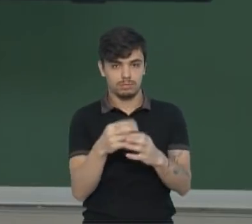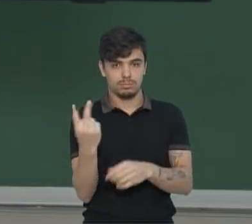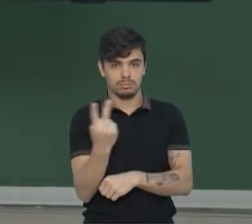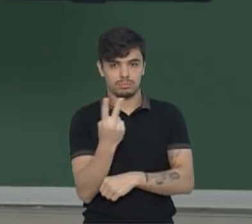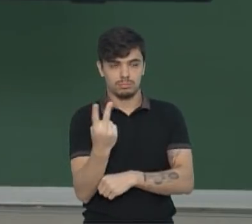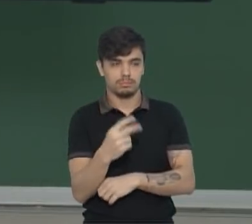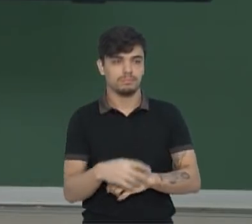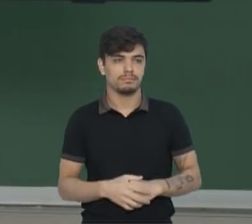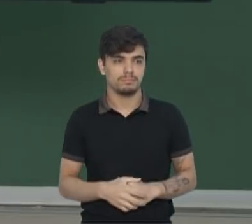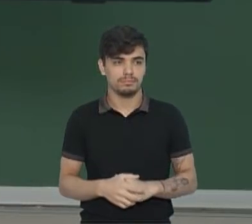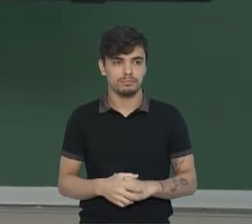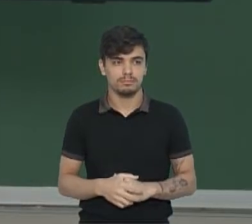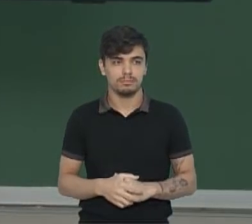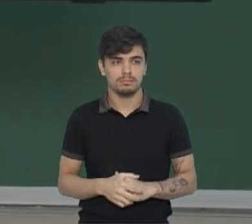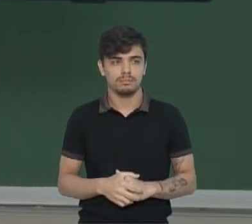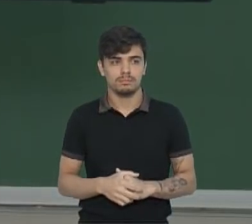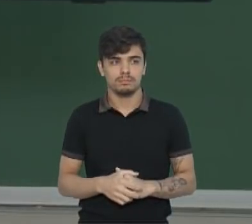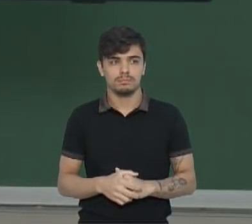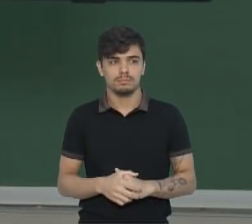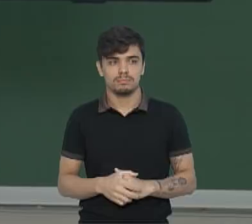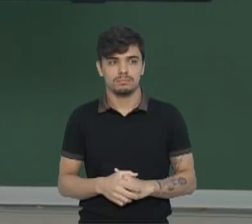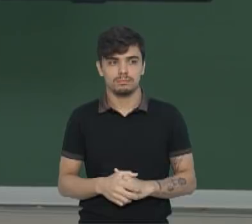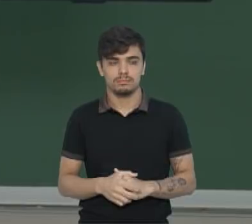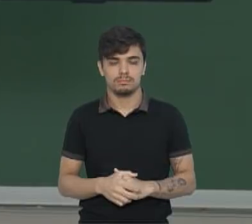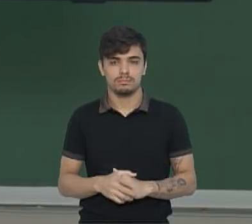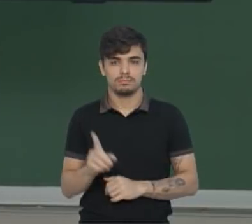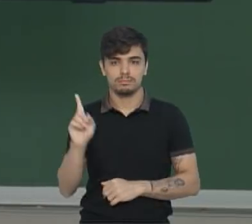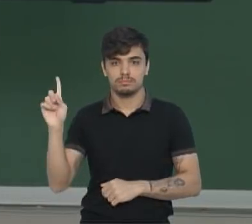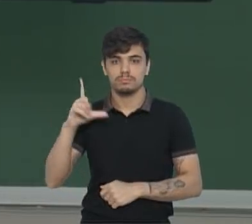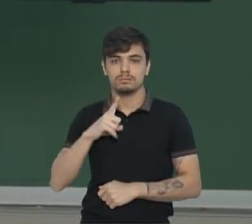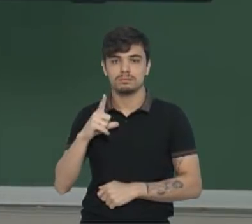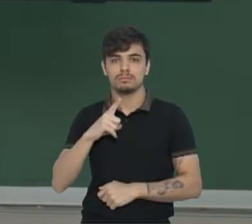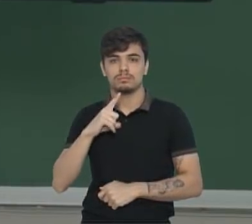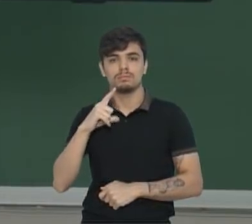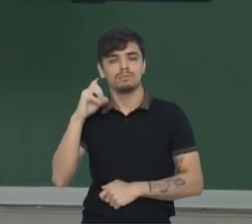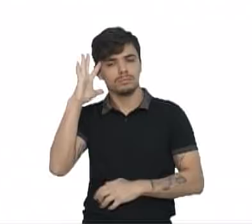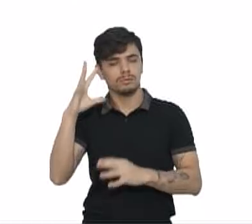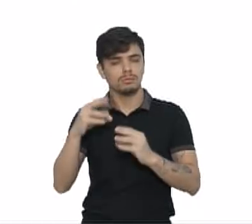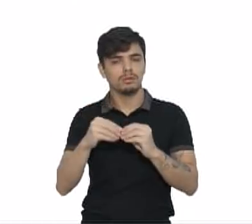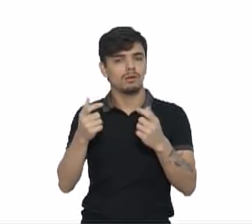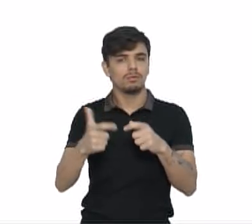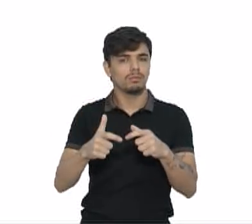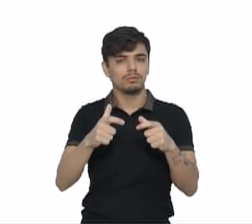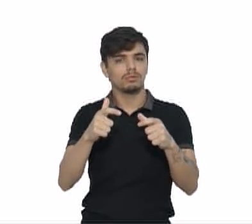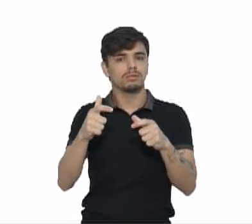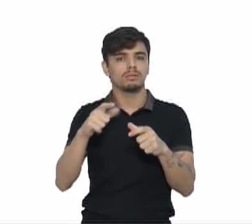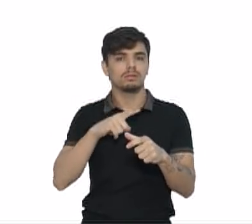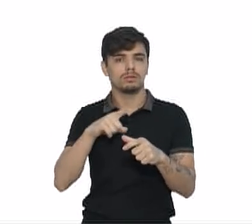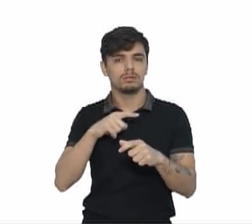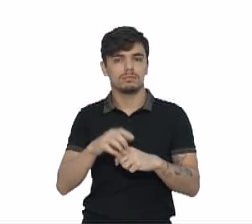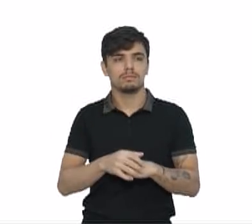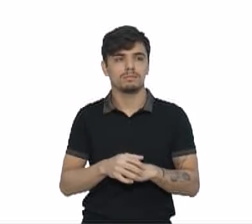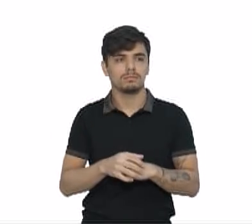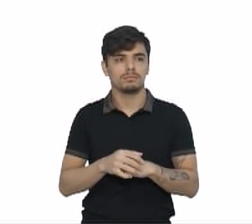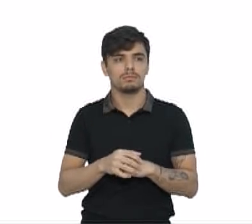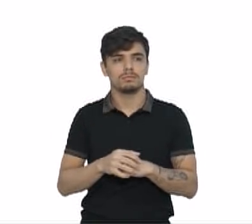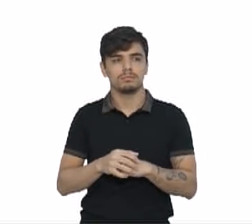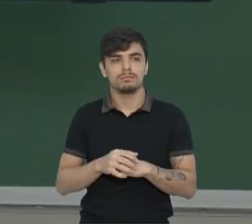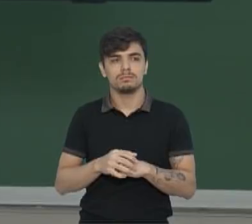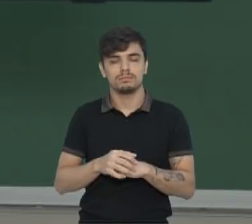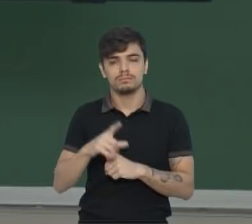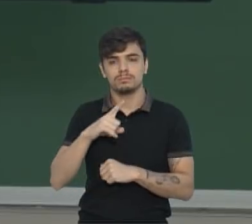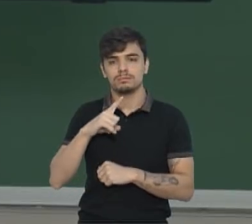e os saxões. Aqui a gente tem, para vocês entenderem onde está localizado o reino dos anglo-saxões, então aqui a gente tem